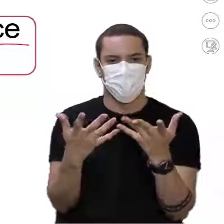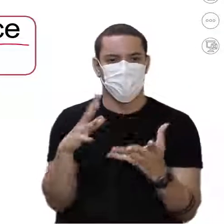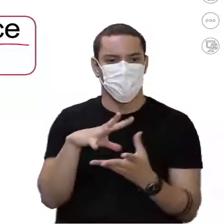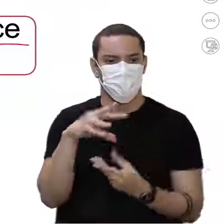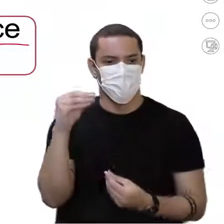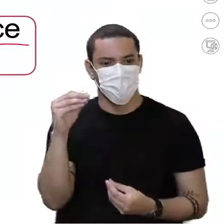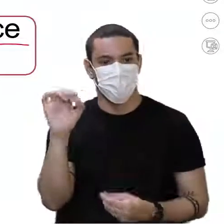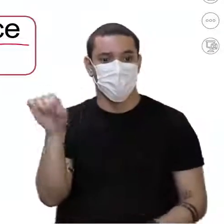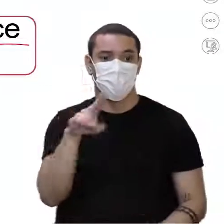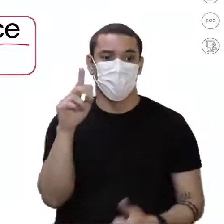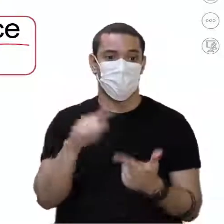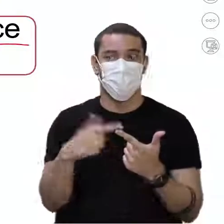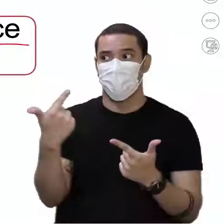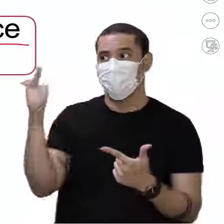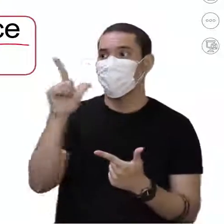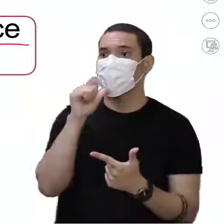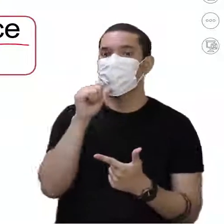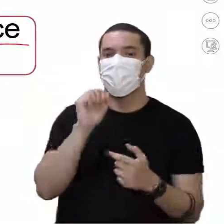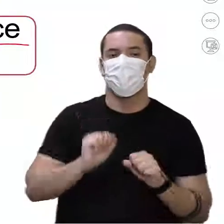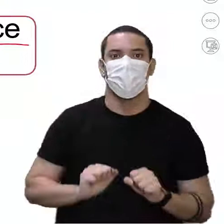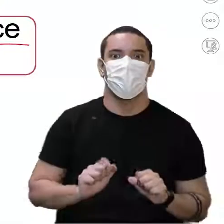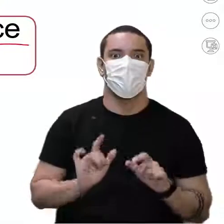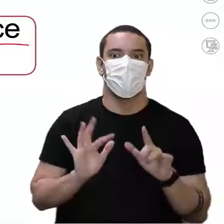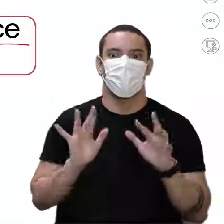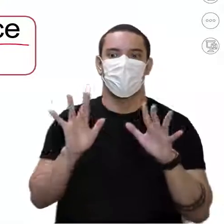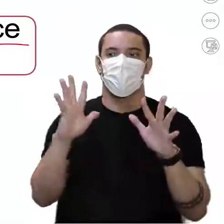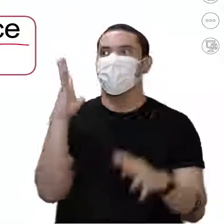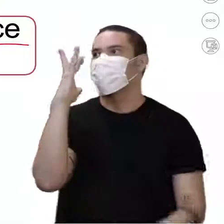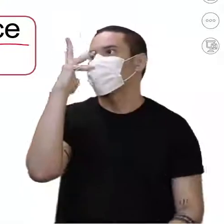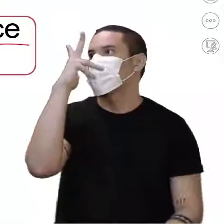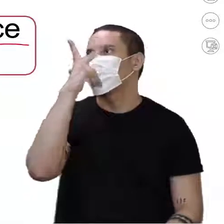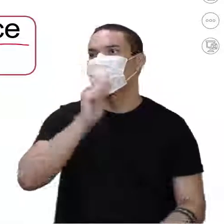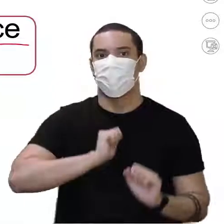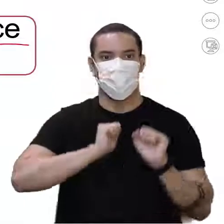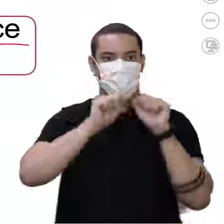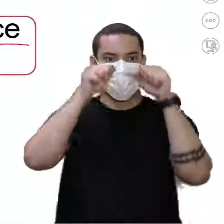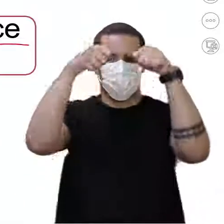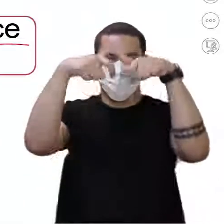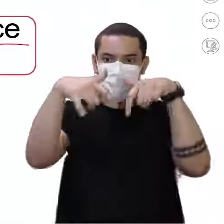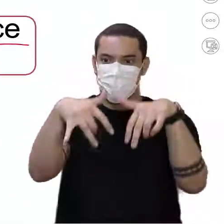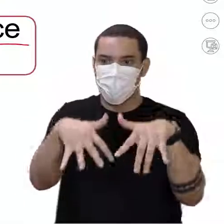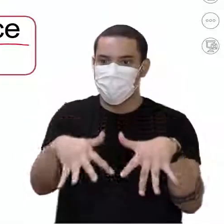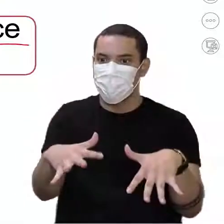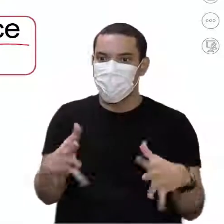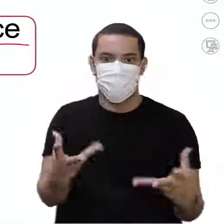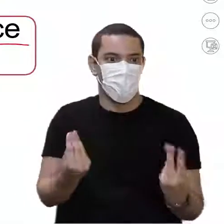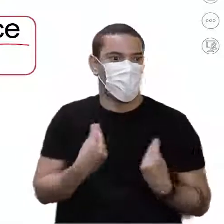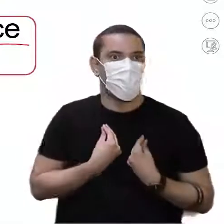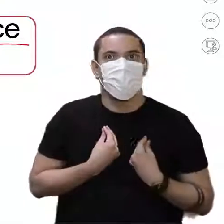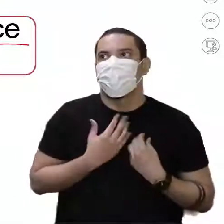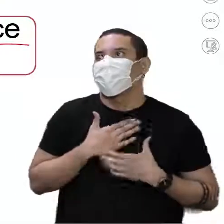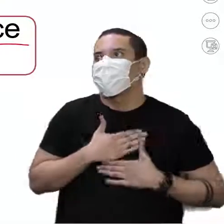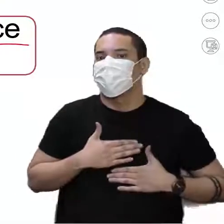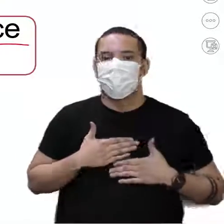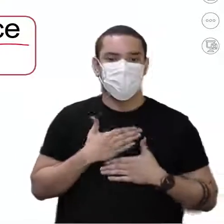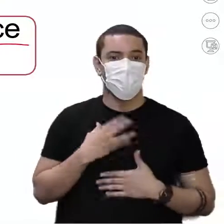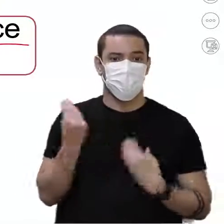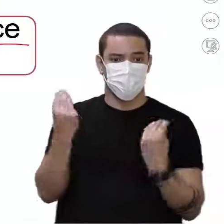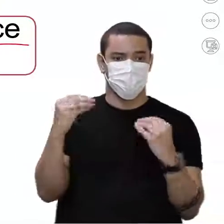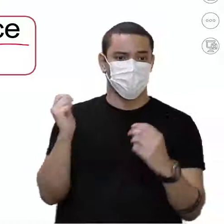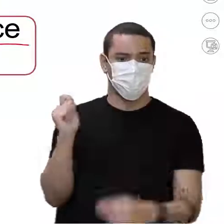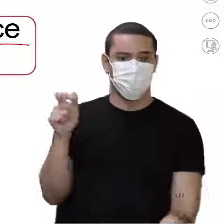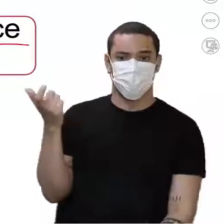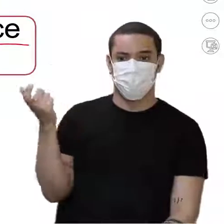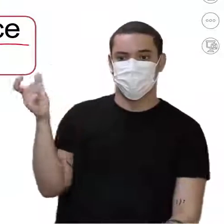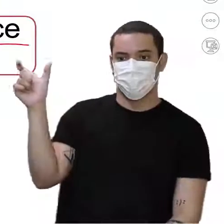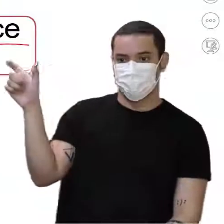que é isso? Foi uma cachoeira. Eu achei aquela cachoeira o lugar mais interessante que eu já estive na minha vida. I've been to...